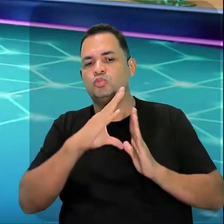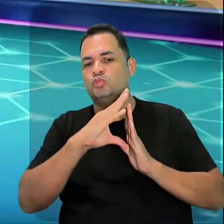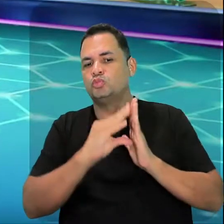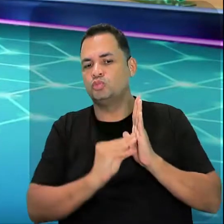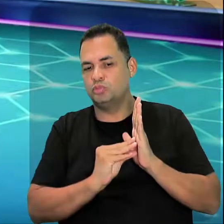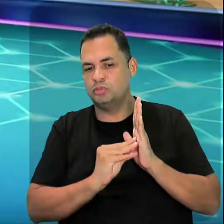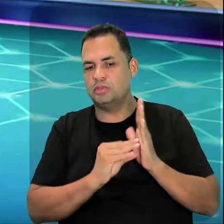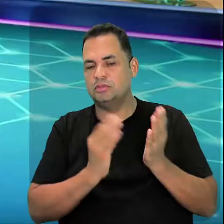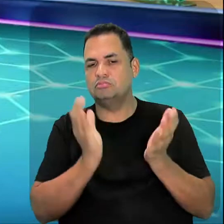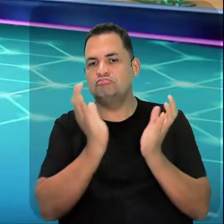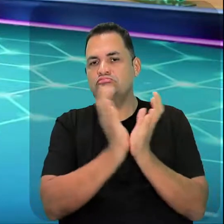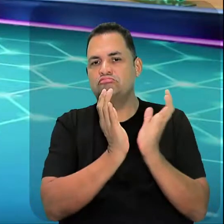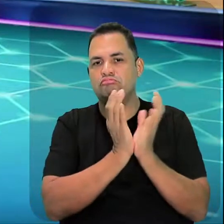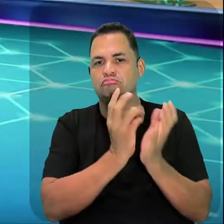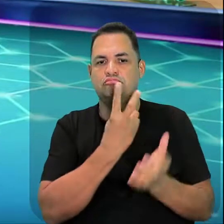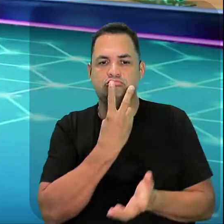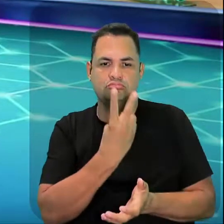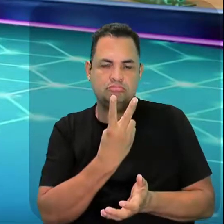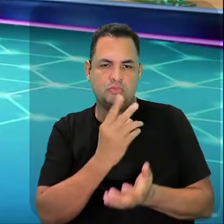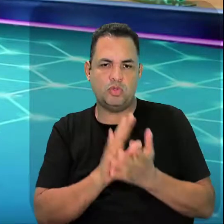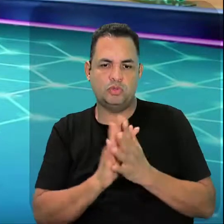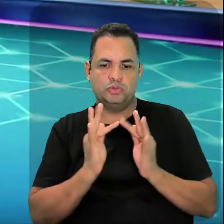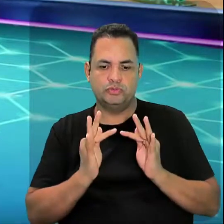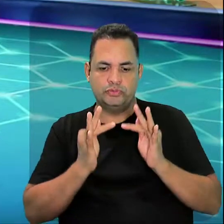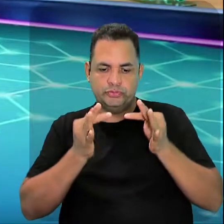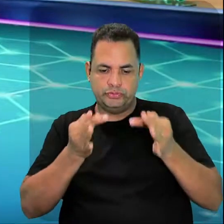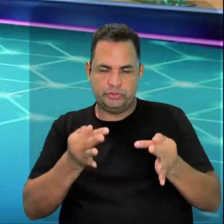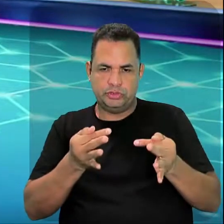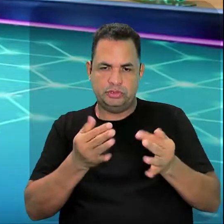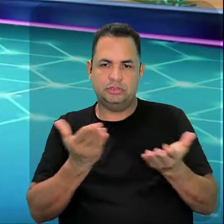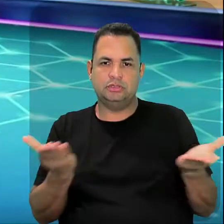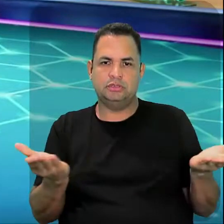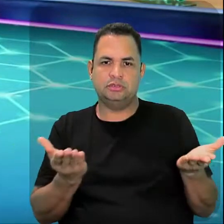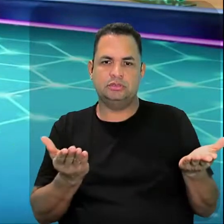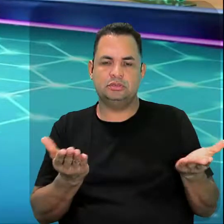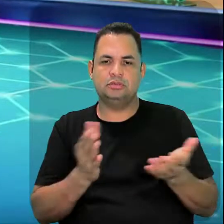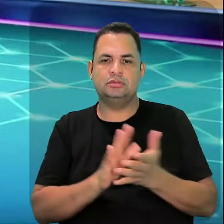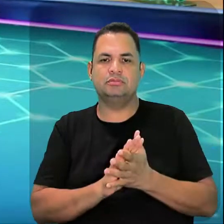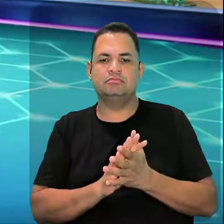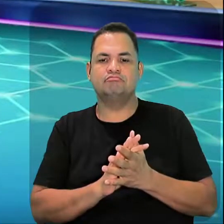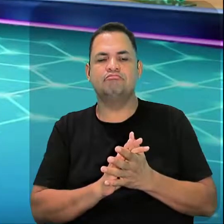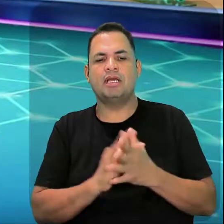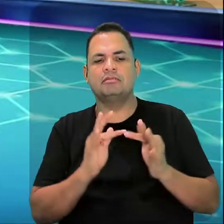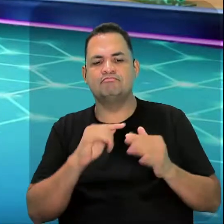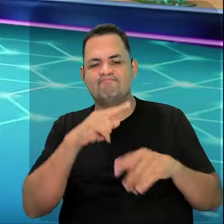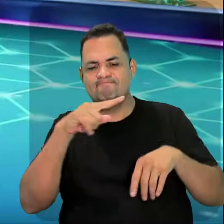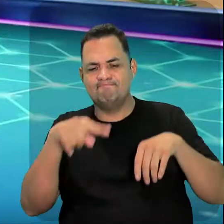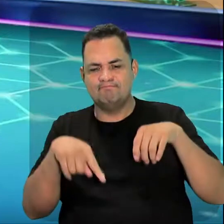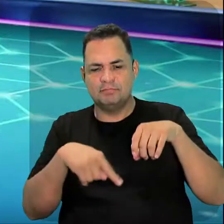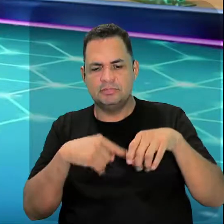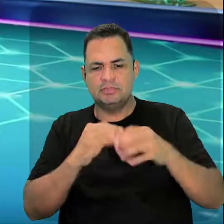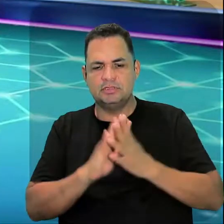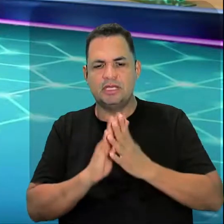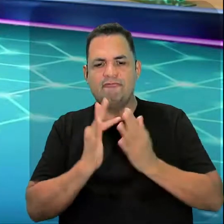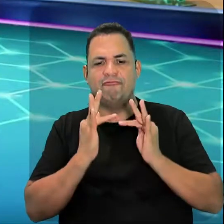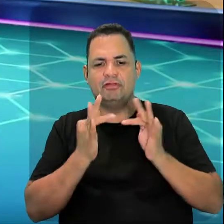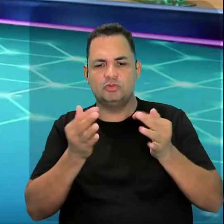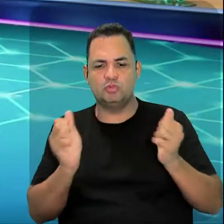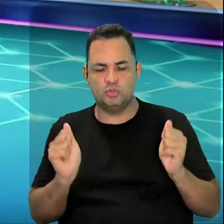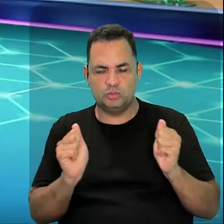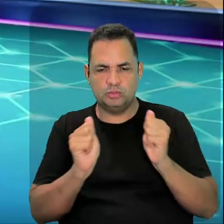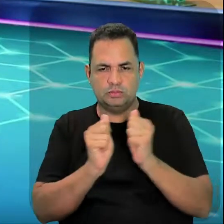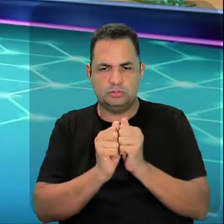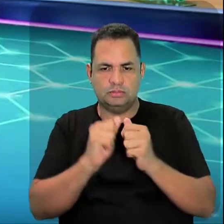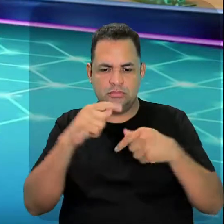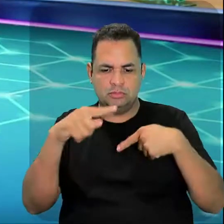unidade 2. Hoje a gente fecha esse ciclo, né? Que é mais um ciclo que a gente está encerrando juntos.